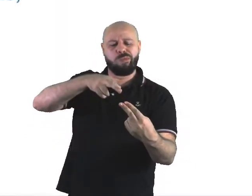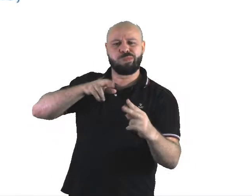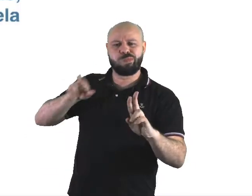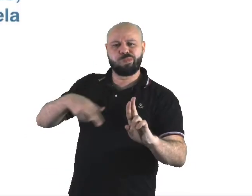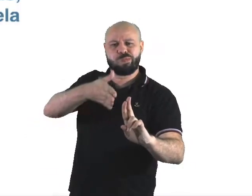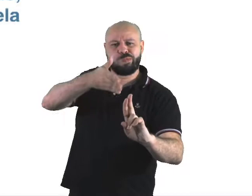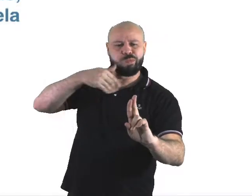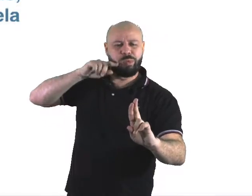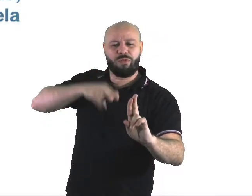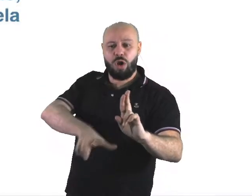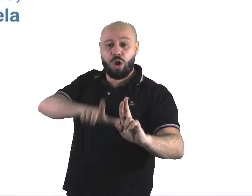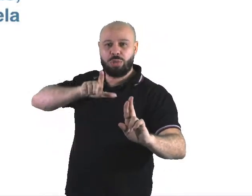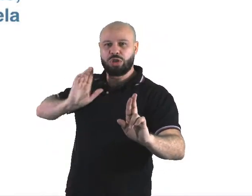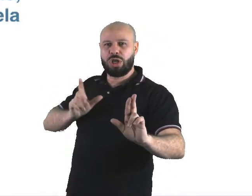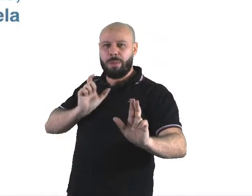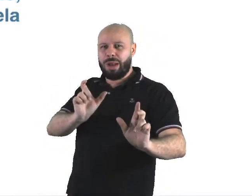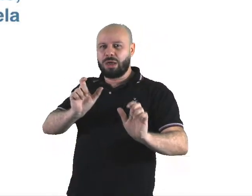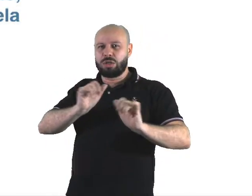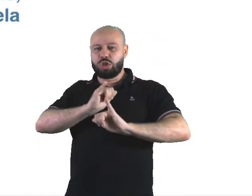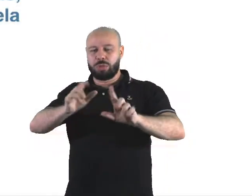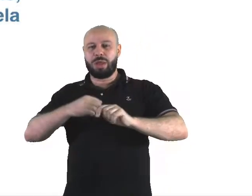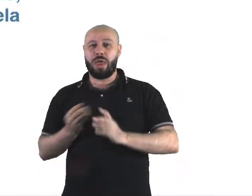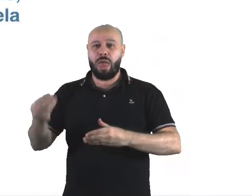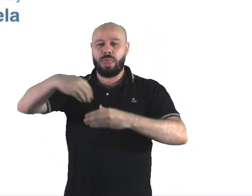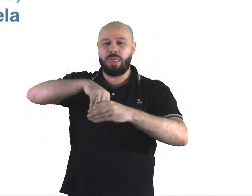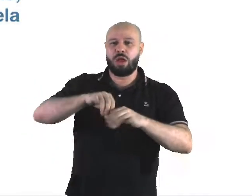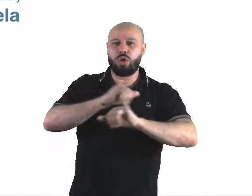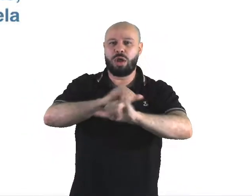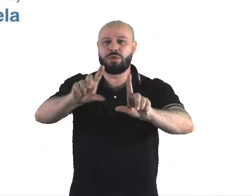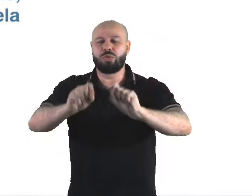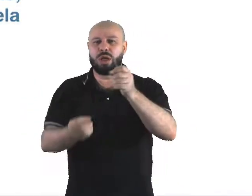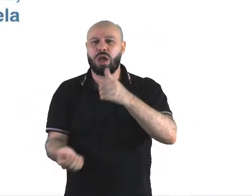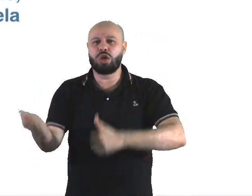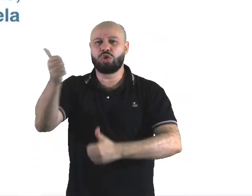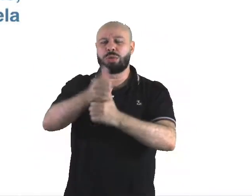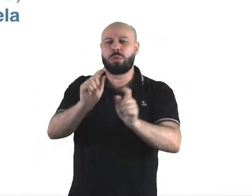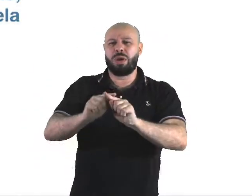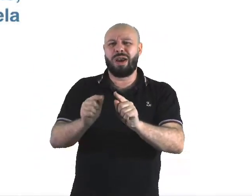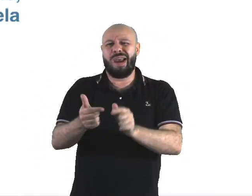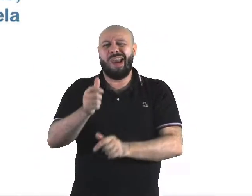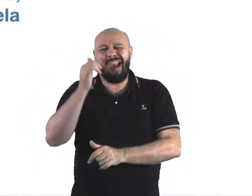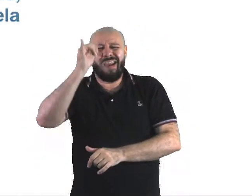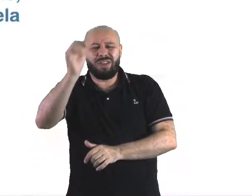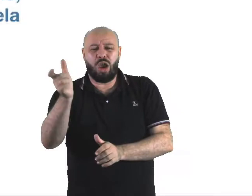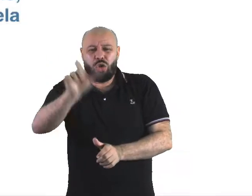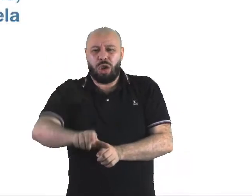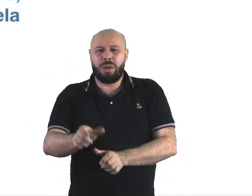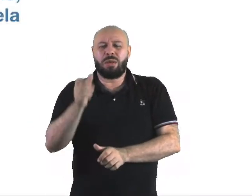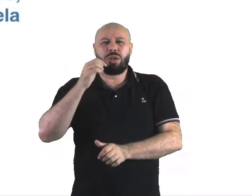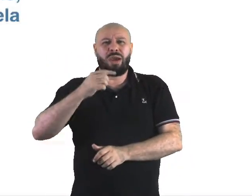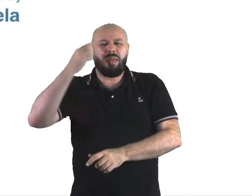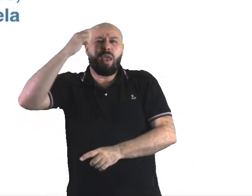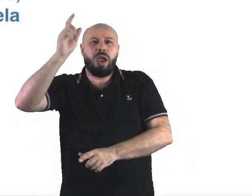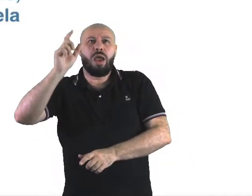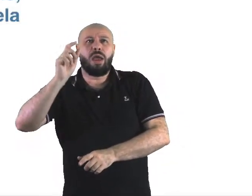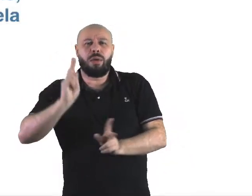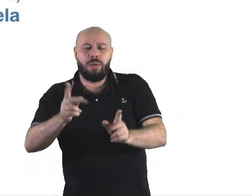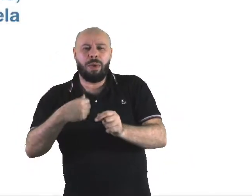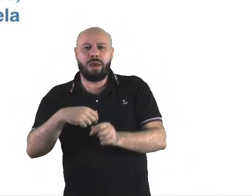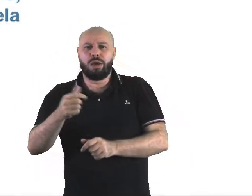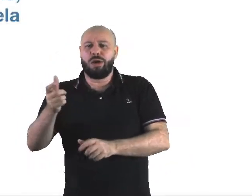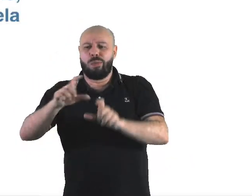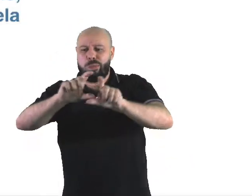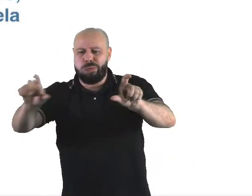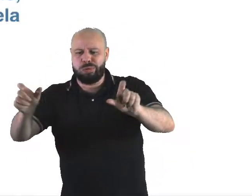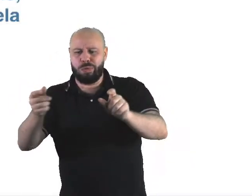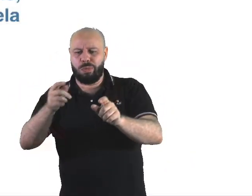ou antecedente dentro de um enunciado, substituindo para que não seja necessário dividir a ideia em várias orações